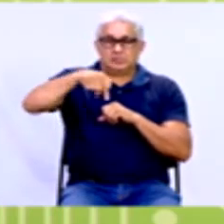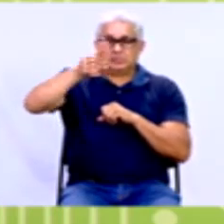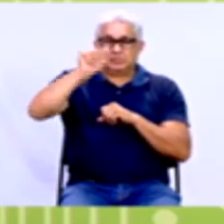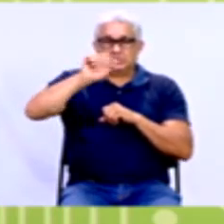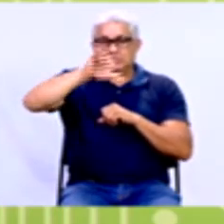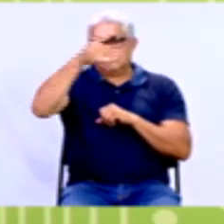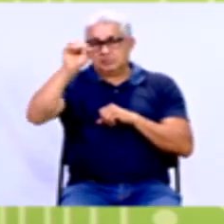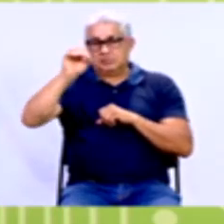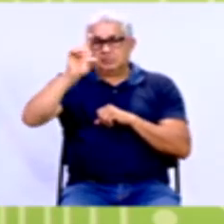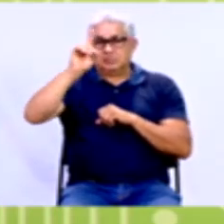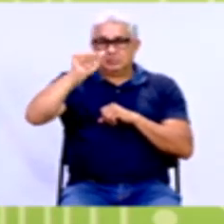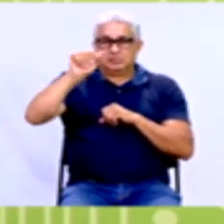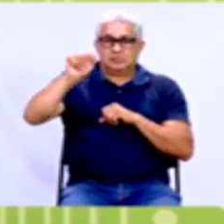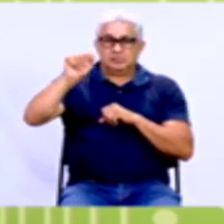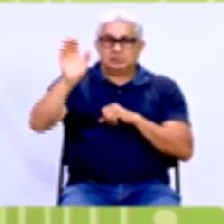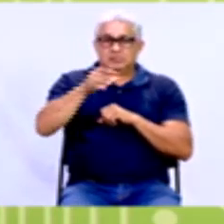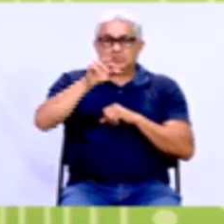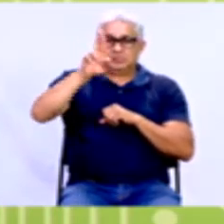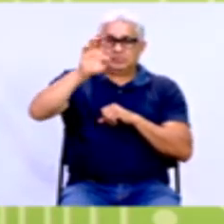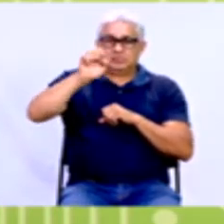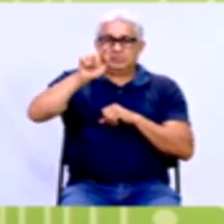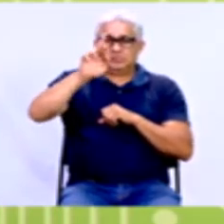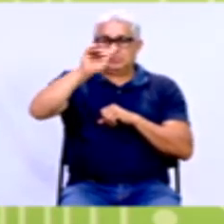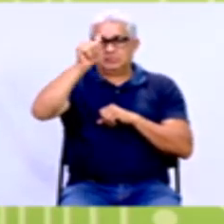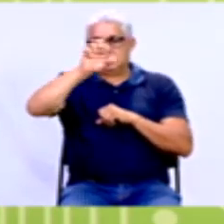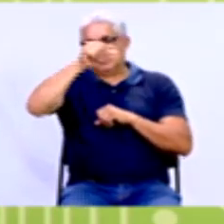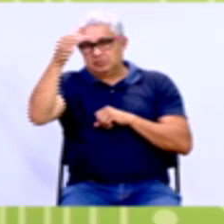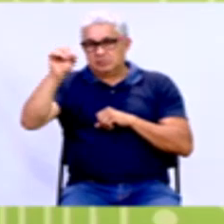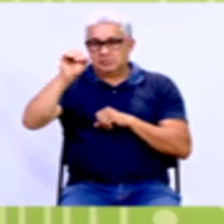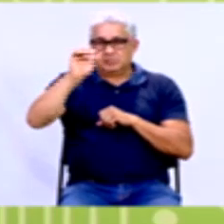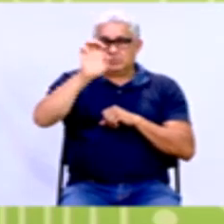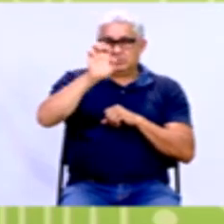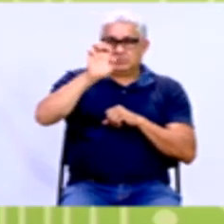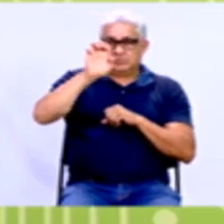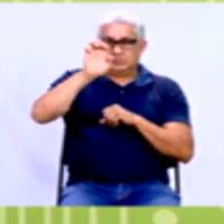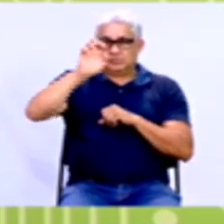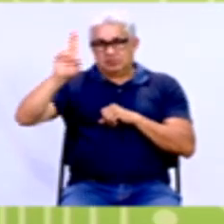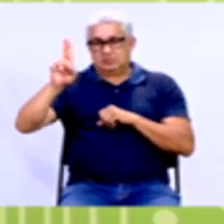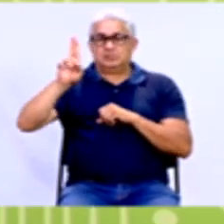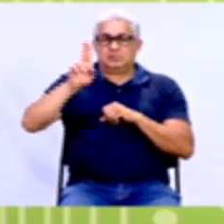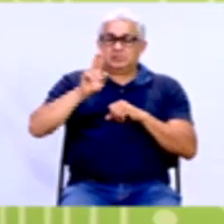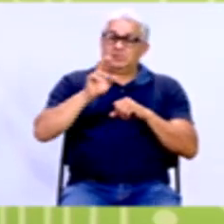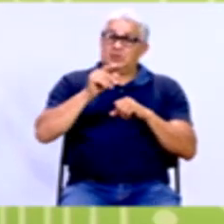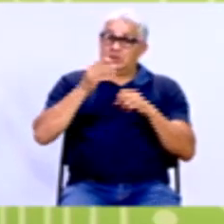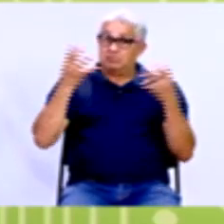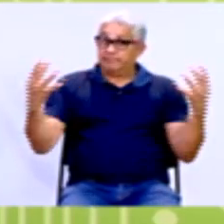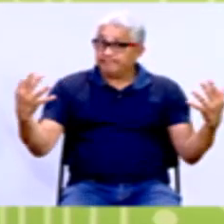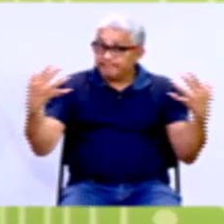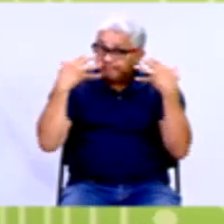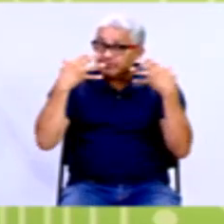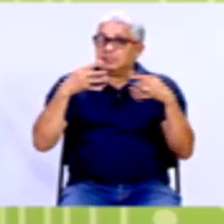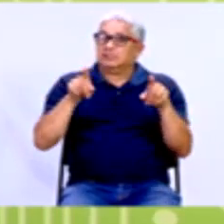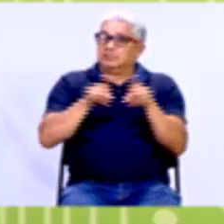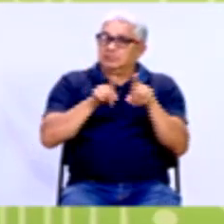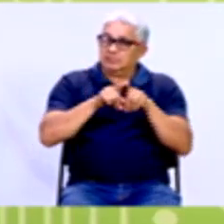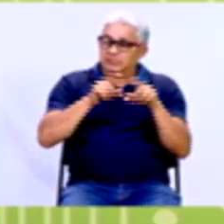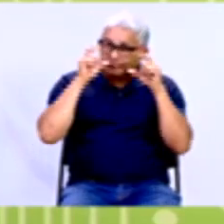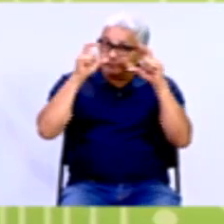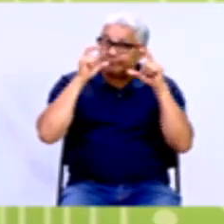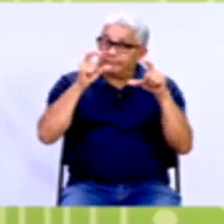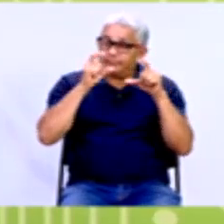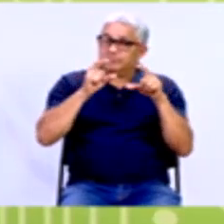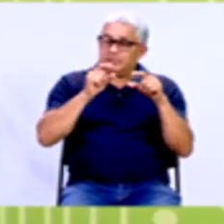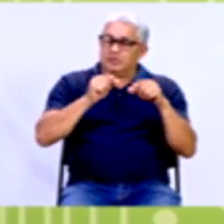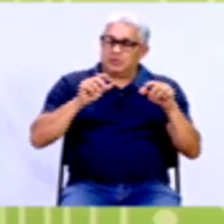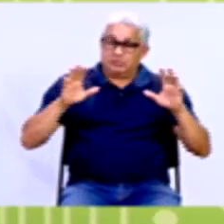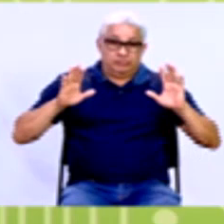falando, para vocês prestarem bastante atenção nisso, porque muitas vezes a fórmula, vocês olham e se assustam um pouco, mas depois que vocês transformam